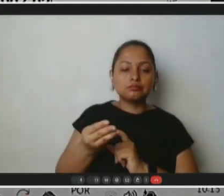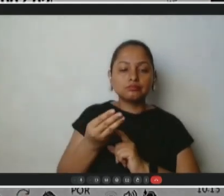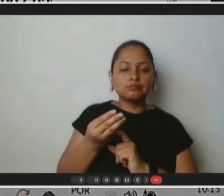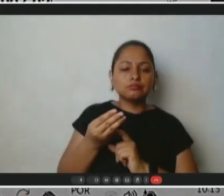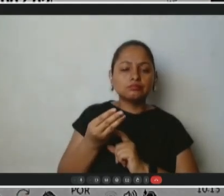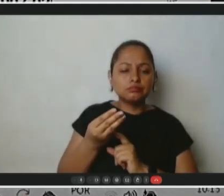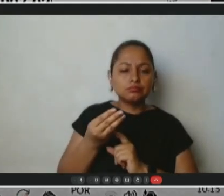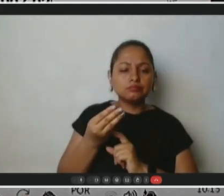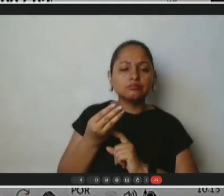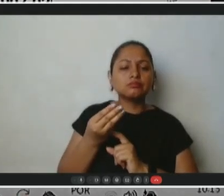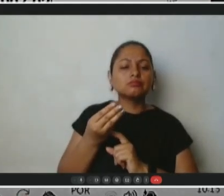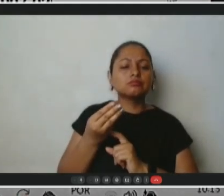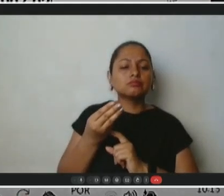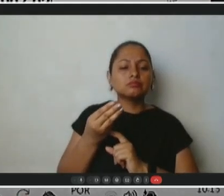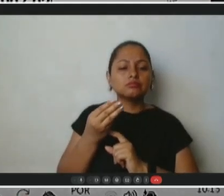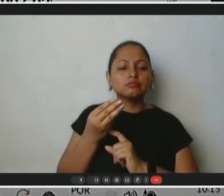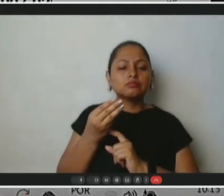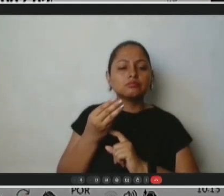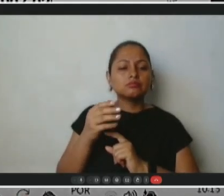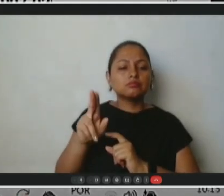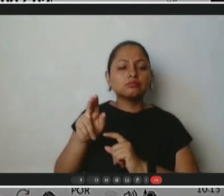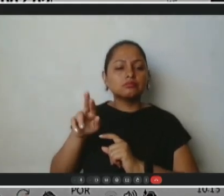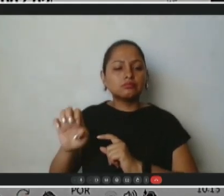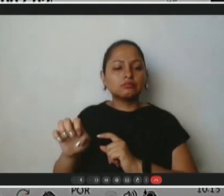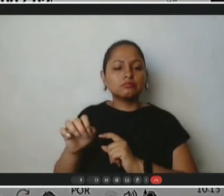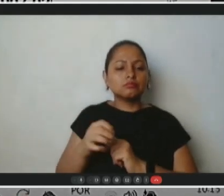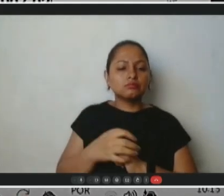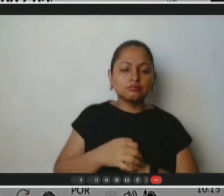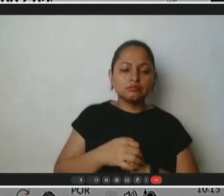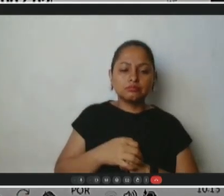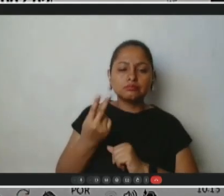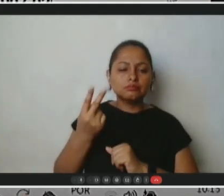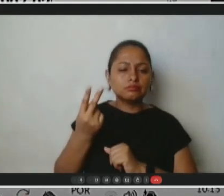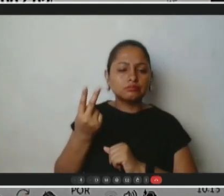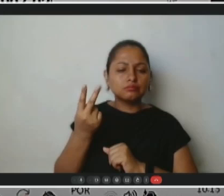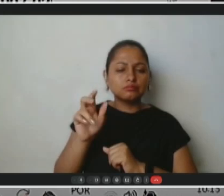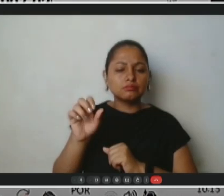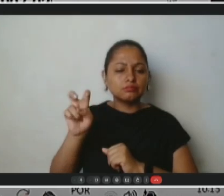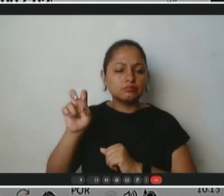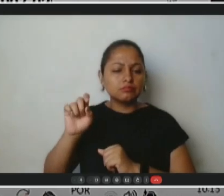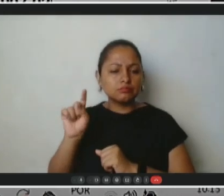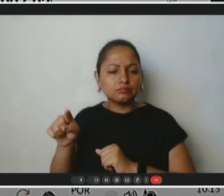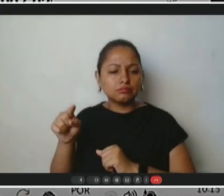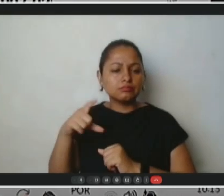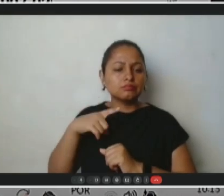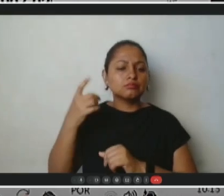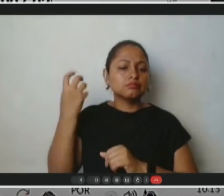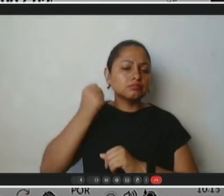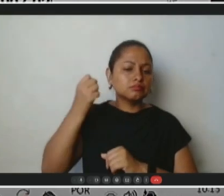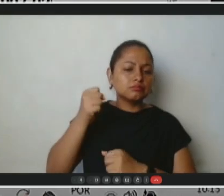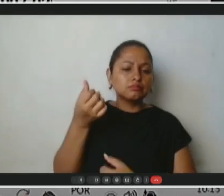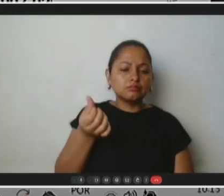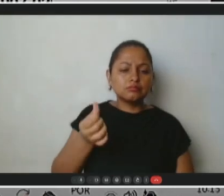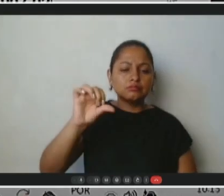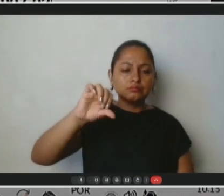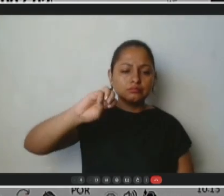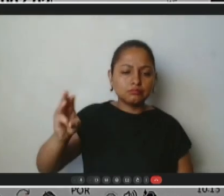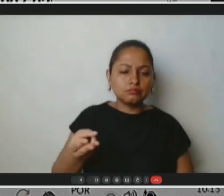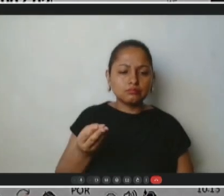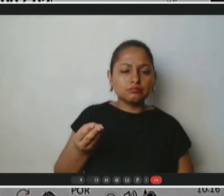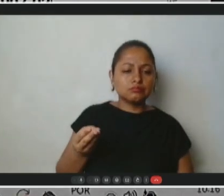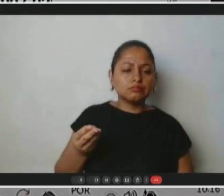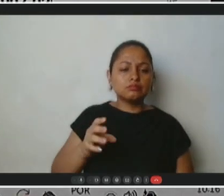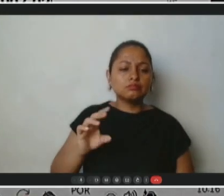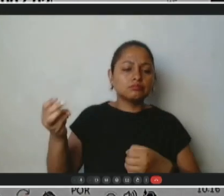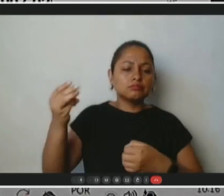Universitário, Uniuv, 10 milhões 242 mil e 500. Fundo de Aposentadoria, 69 milhões. Companhia Municipal de